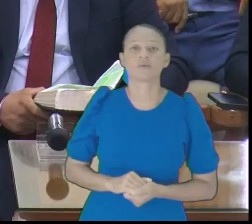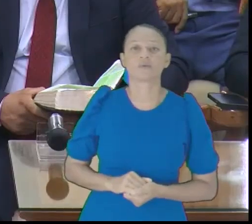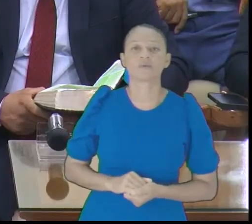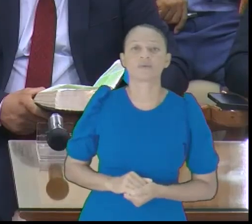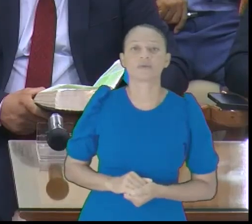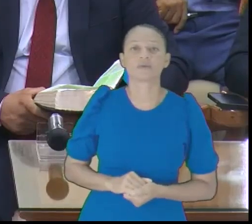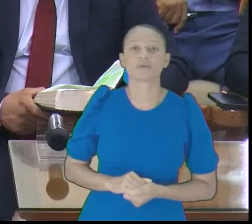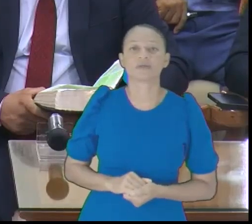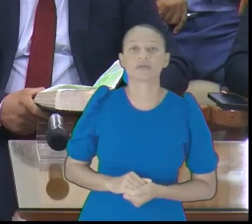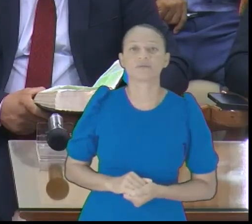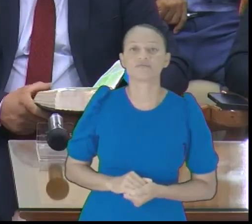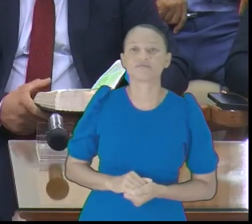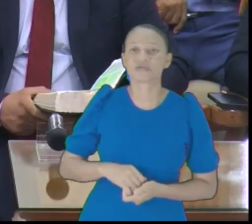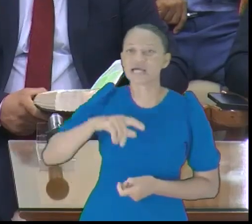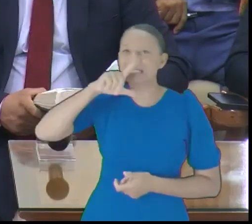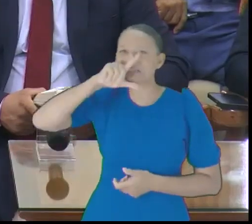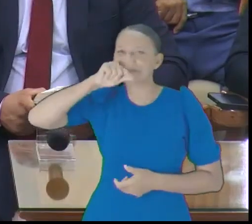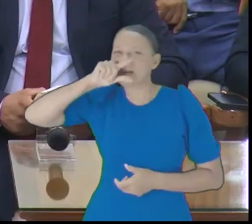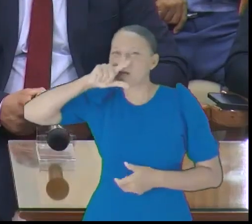As aves de rapina.